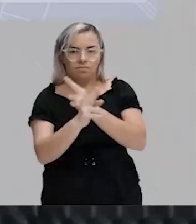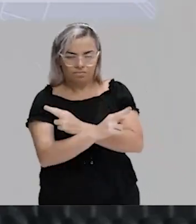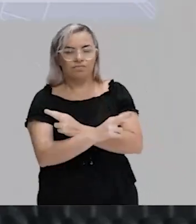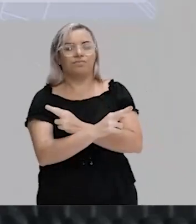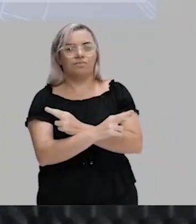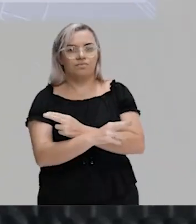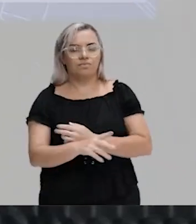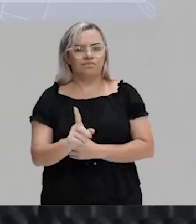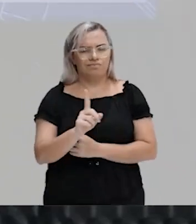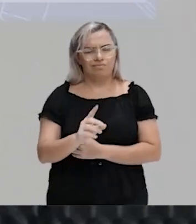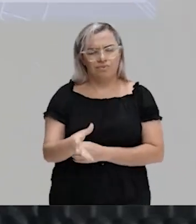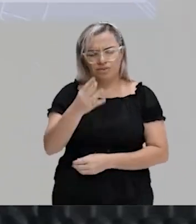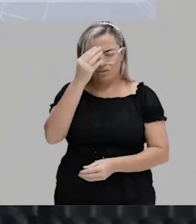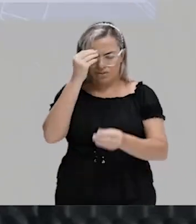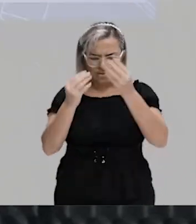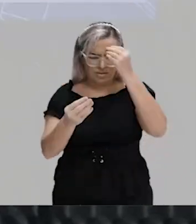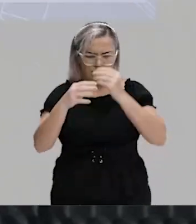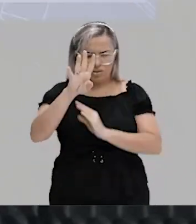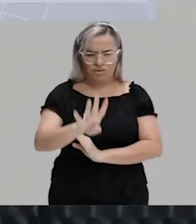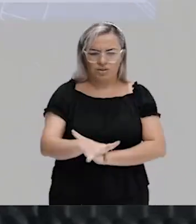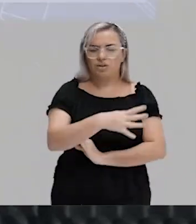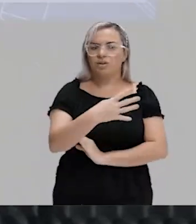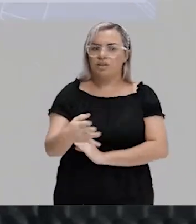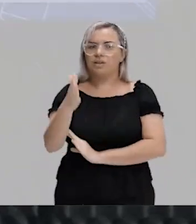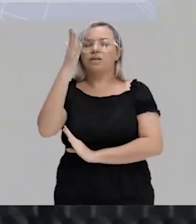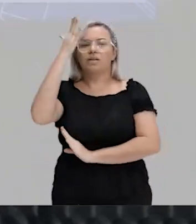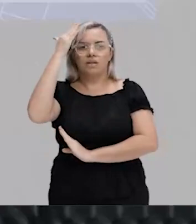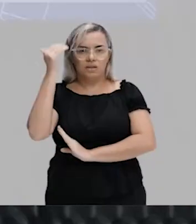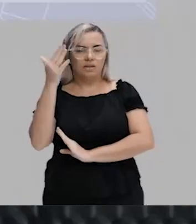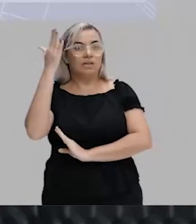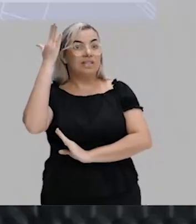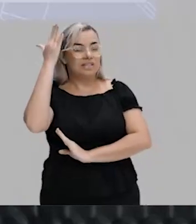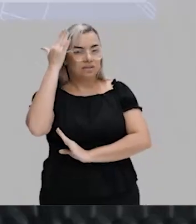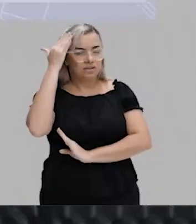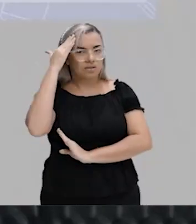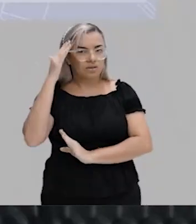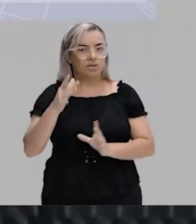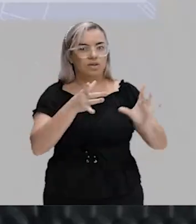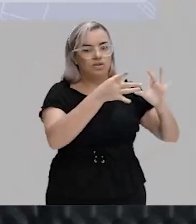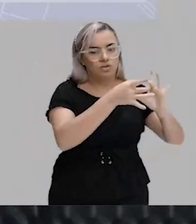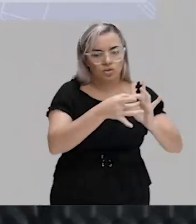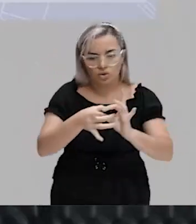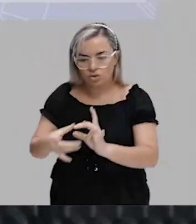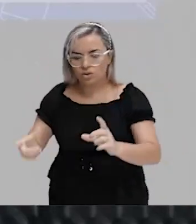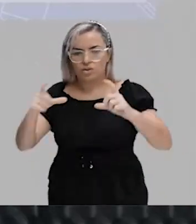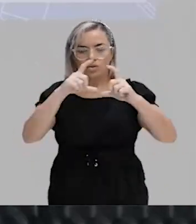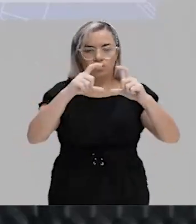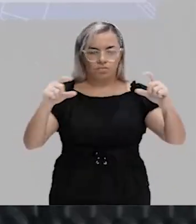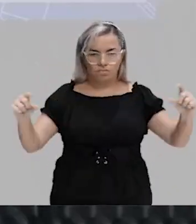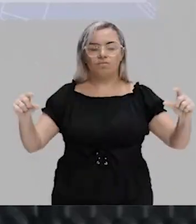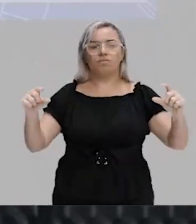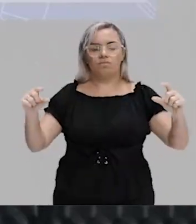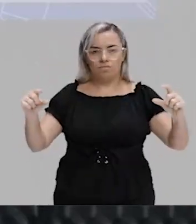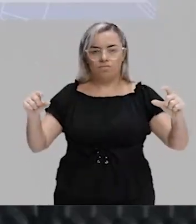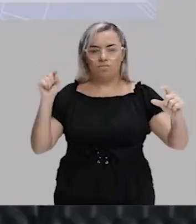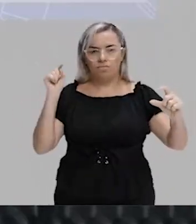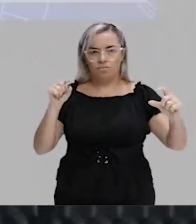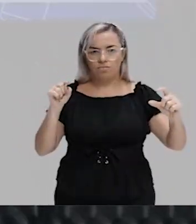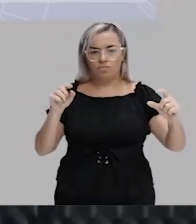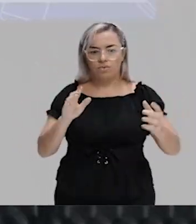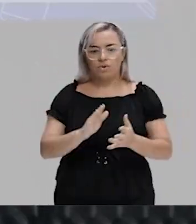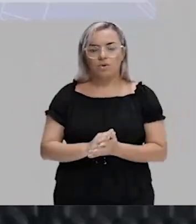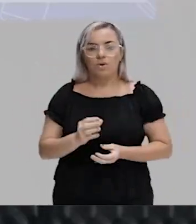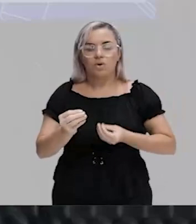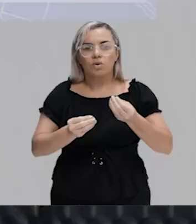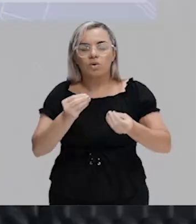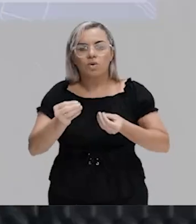apenas eu memorizar aquele quadrinho. Eu tenho que saber compreendê-lo dentro do contexto, saber dentro